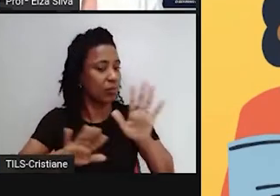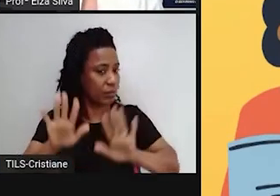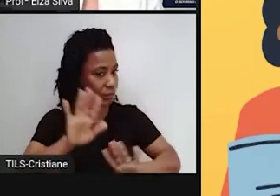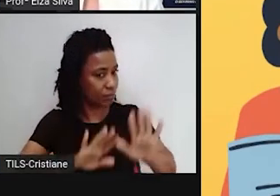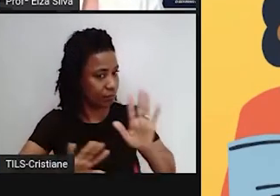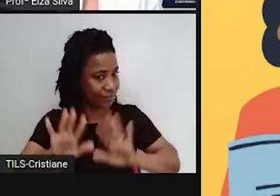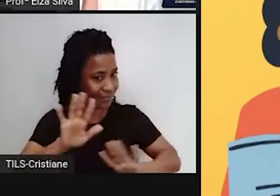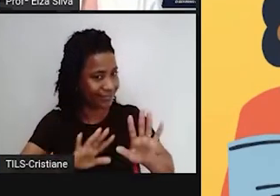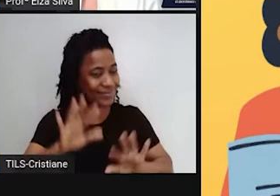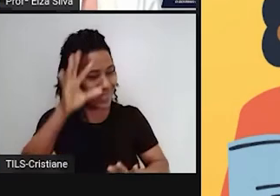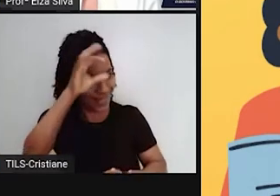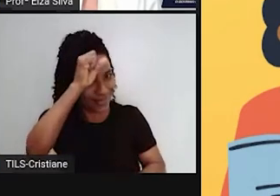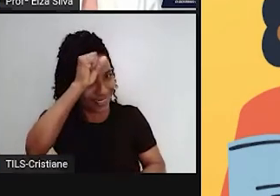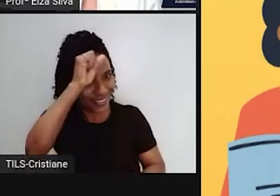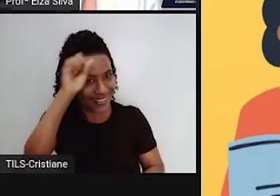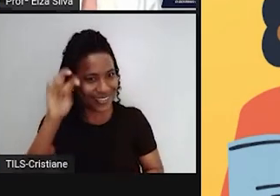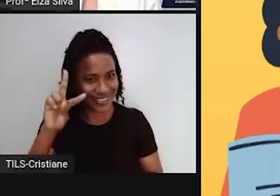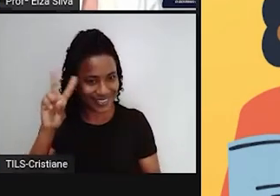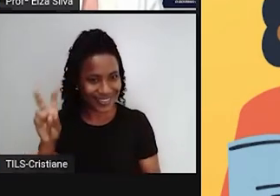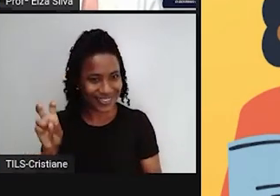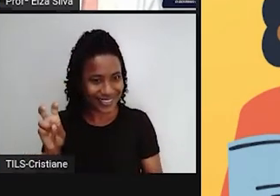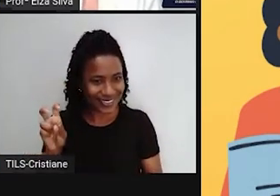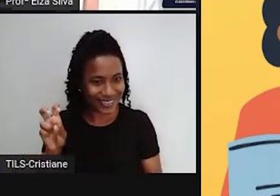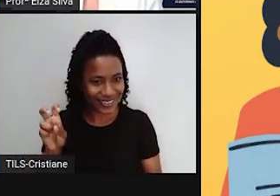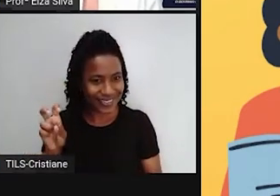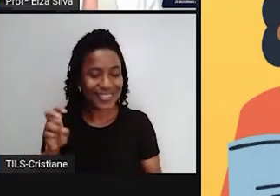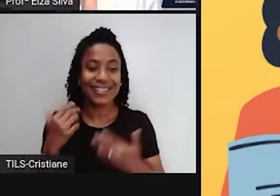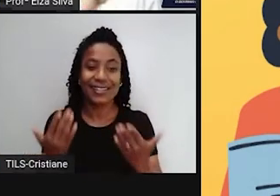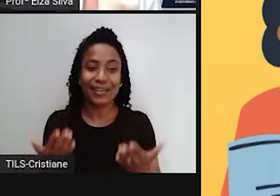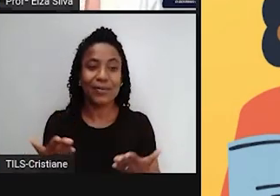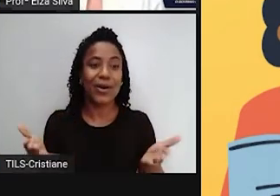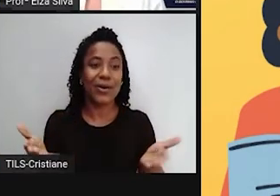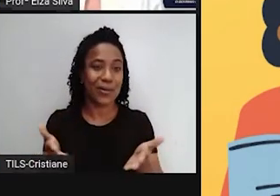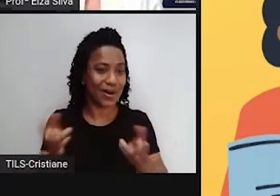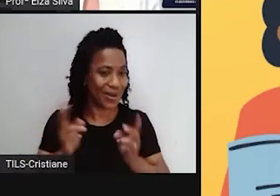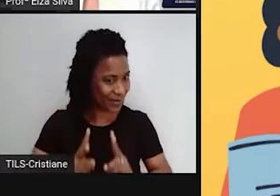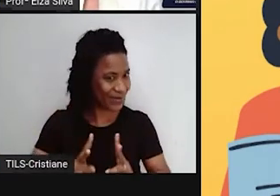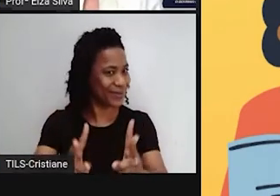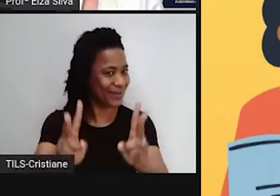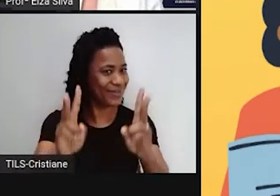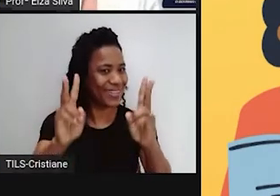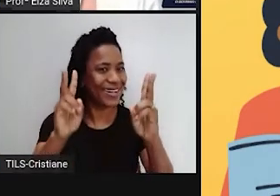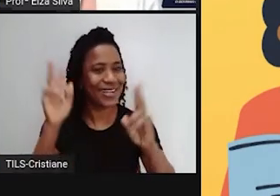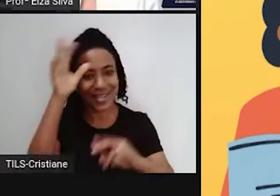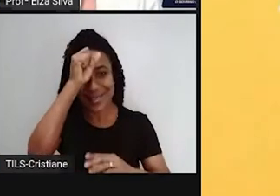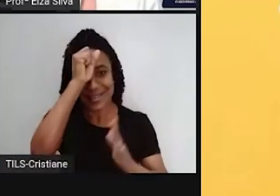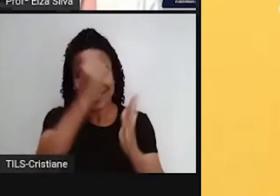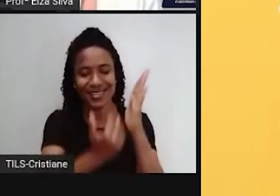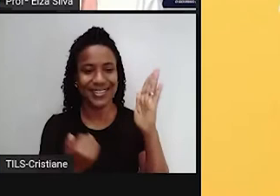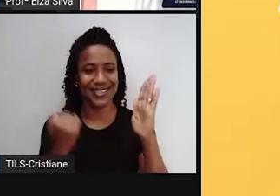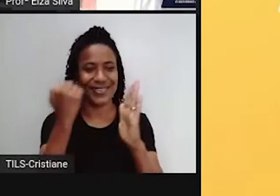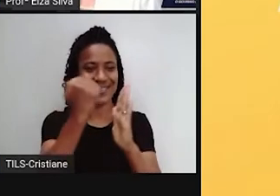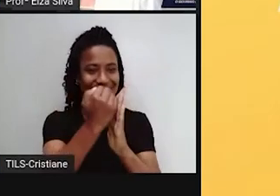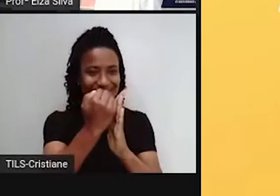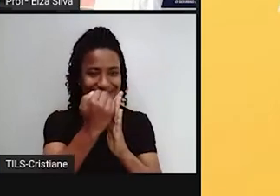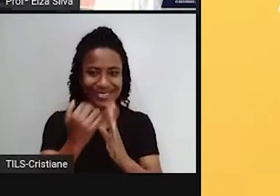Aprenderam bastante com os ditados populares? Então, vamos lá, que a nossa aula ainda não acabou. A gente tem muito a